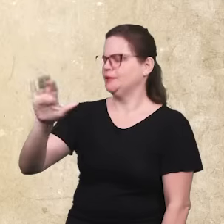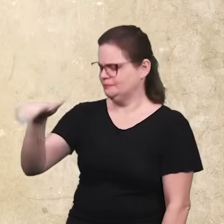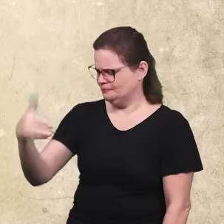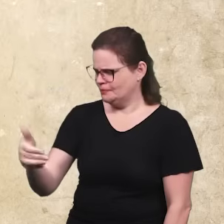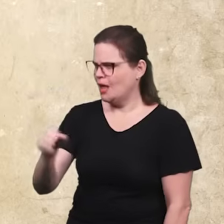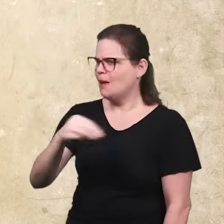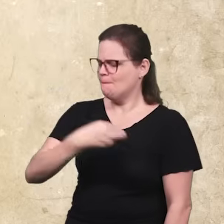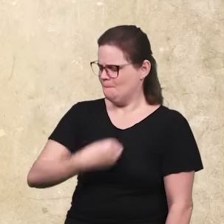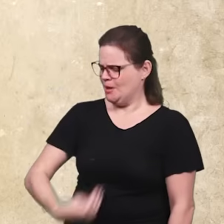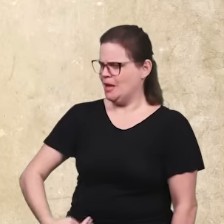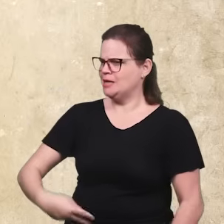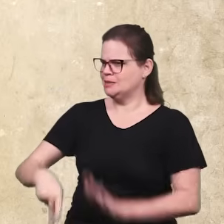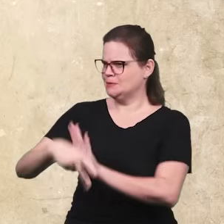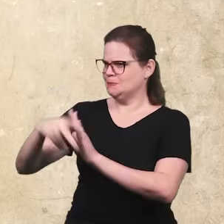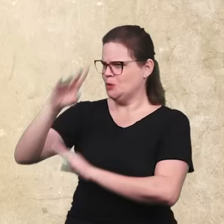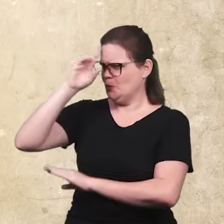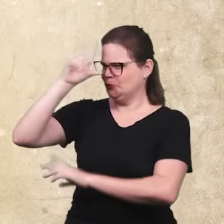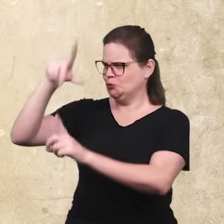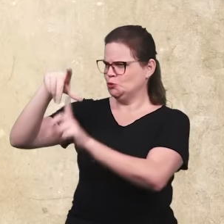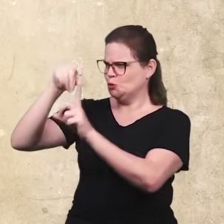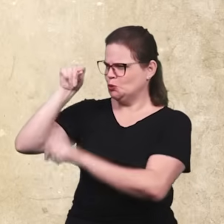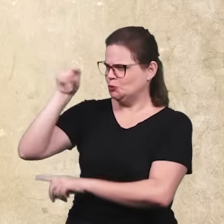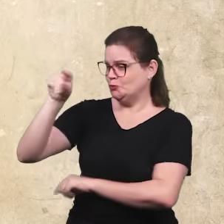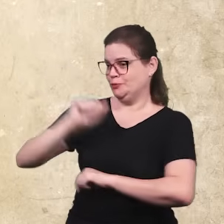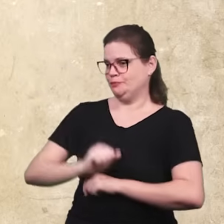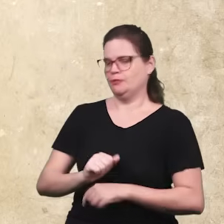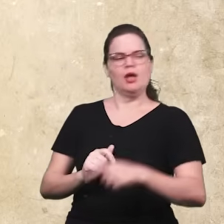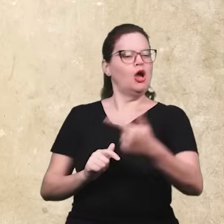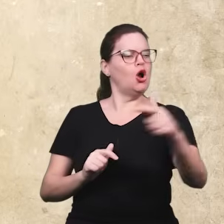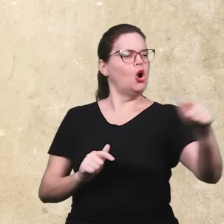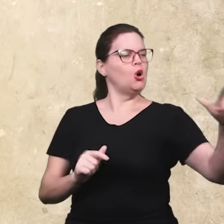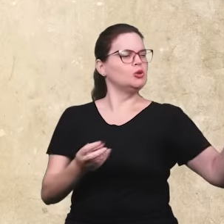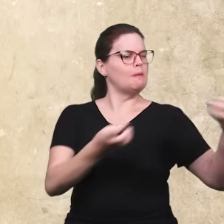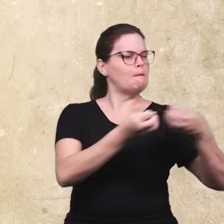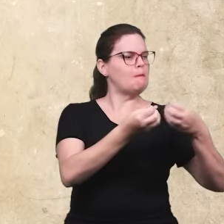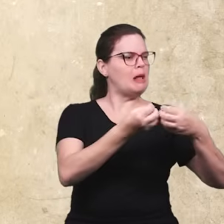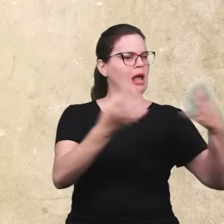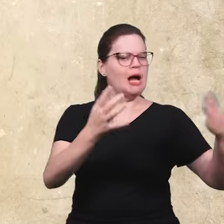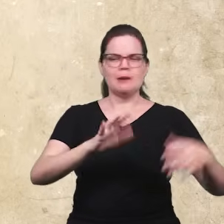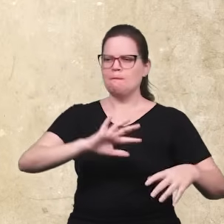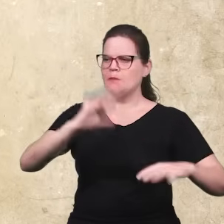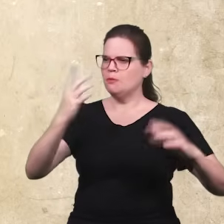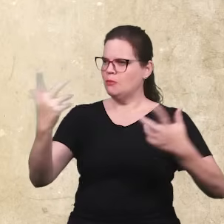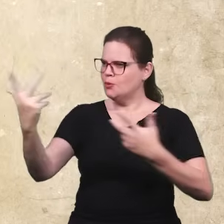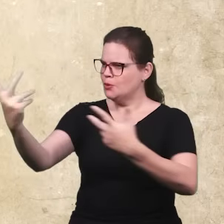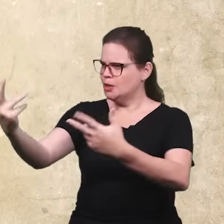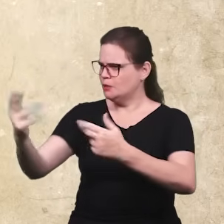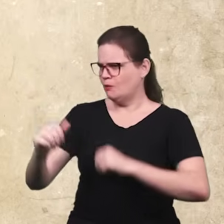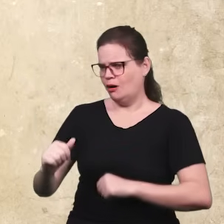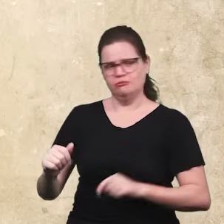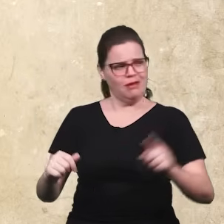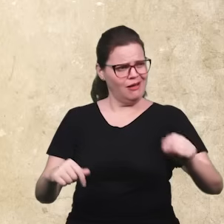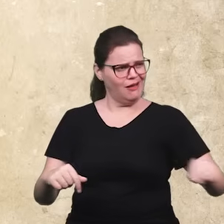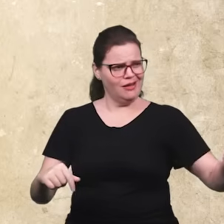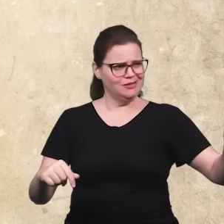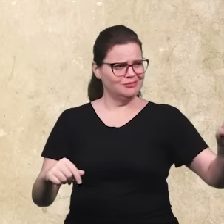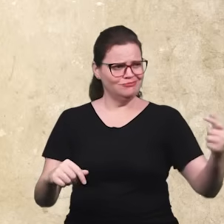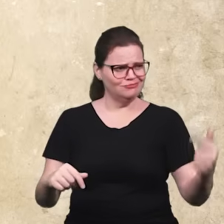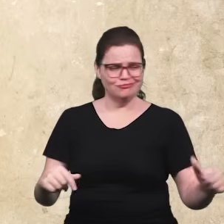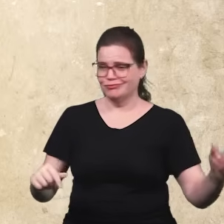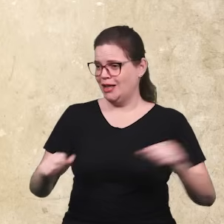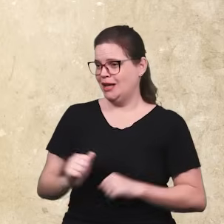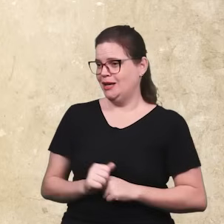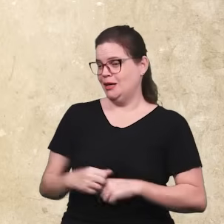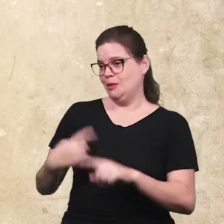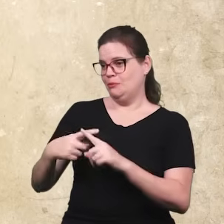vindo de Deus, porque ninguém pode fazer estes sinais que tu fazes se Deus